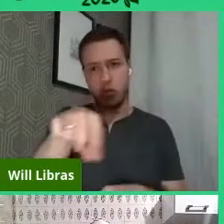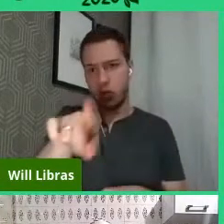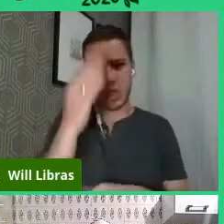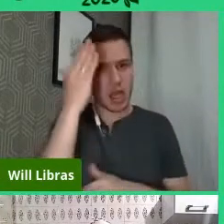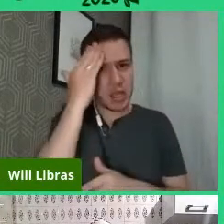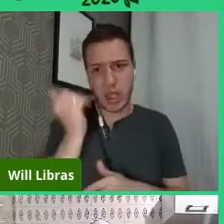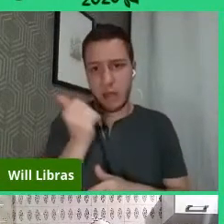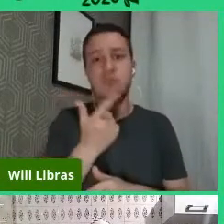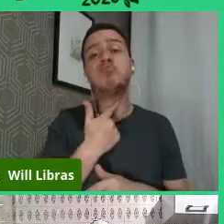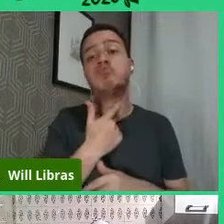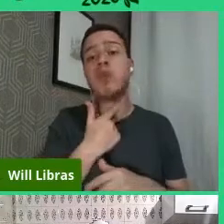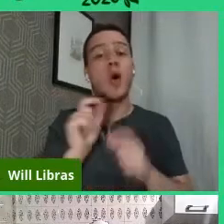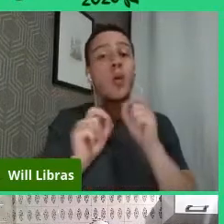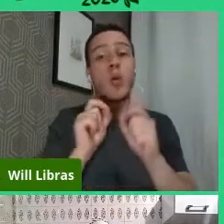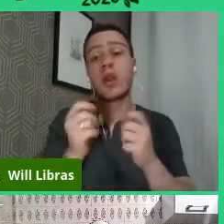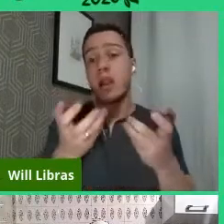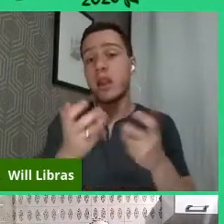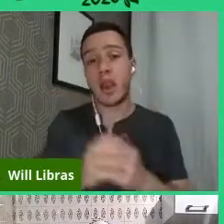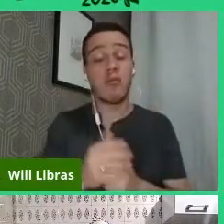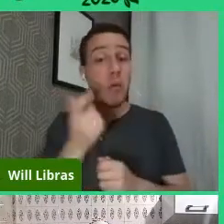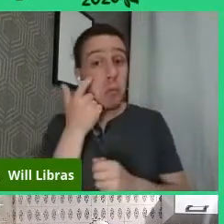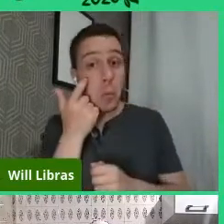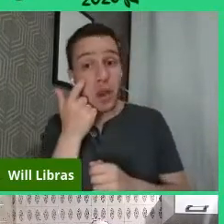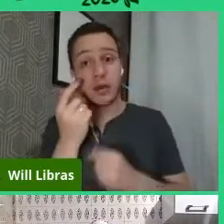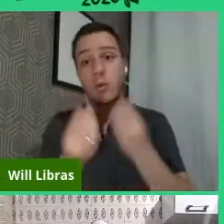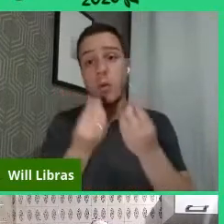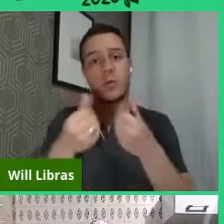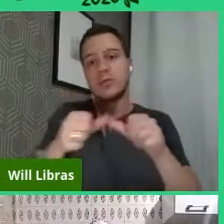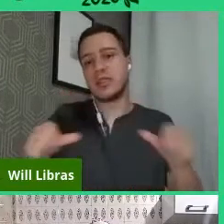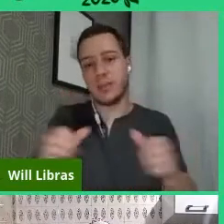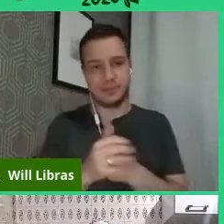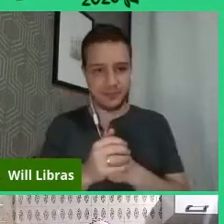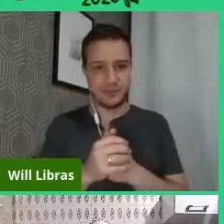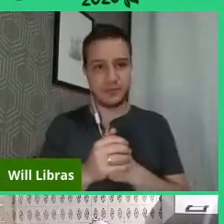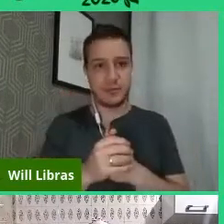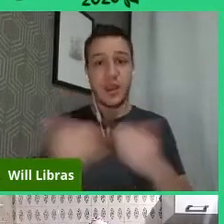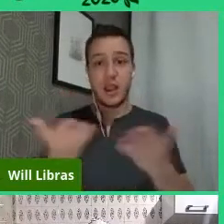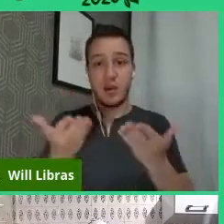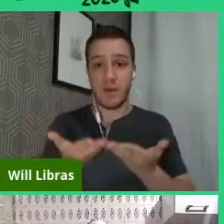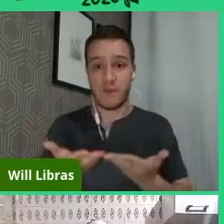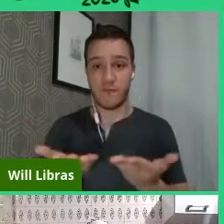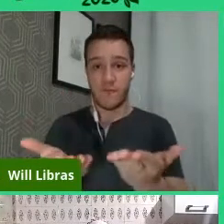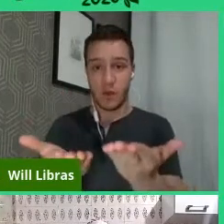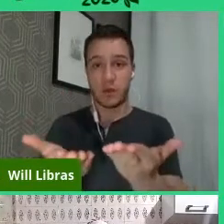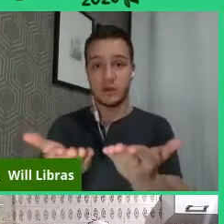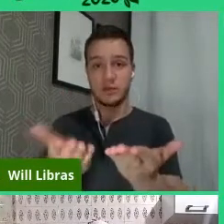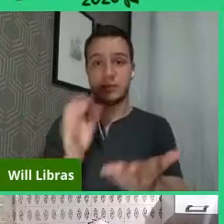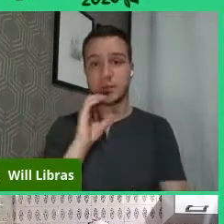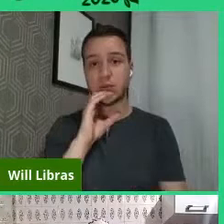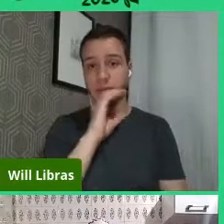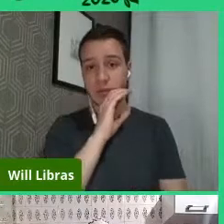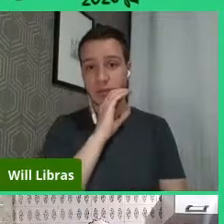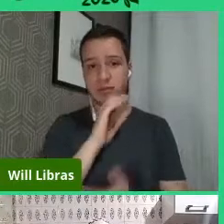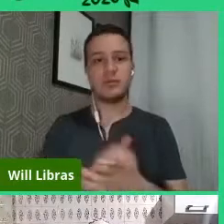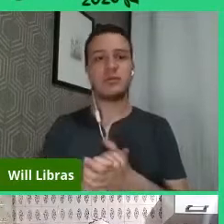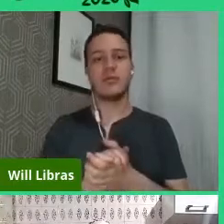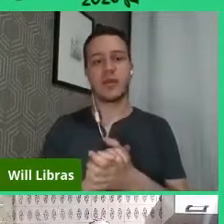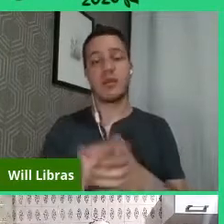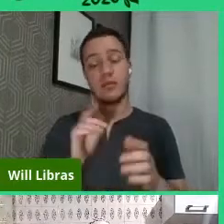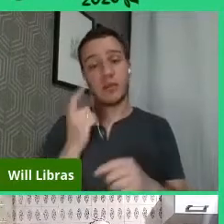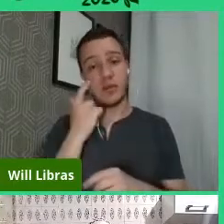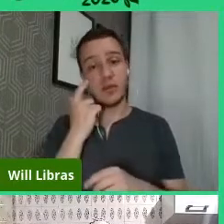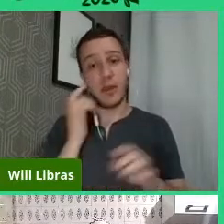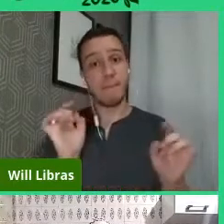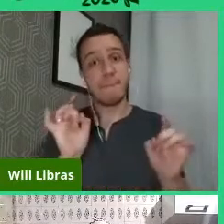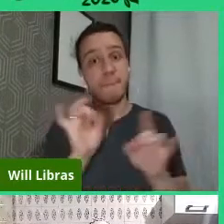forno, vendo como é que elas estão, tá? Então, agora eu vou levar para o forno, né? Para elas ficarem prontas, para a gente ver depois